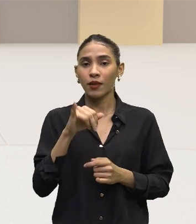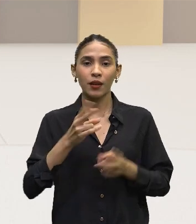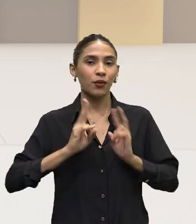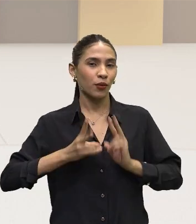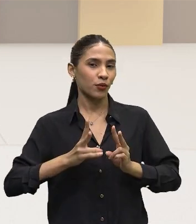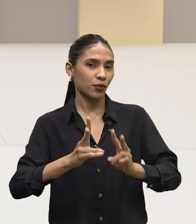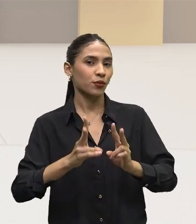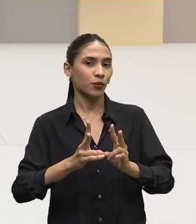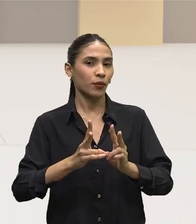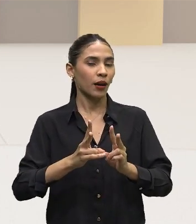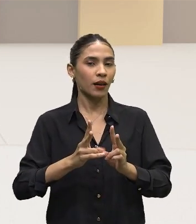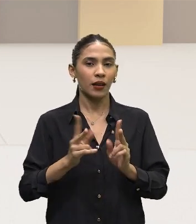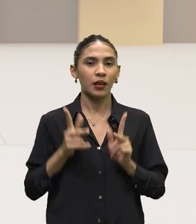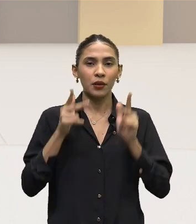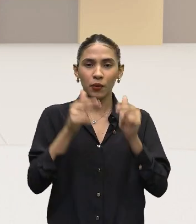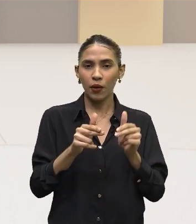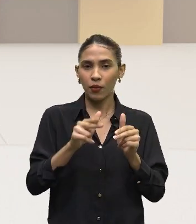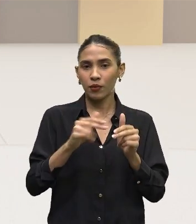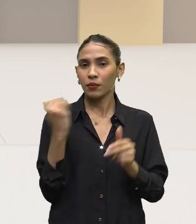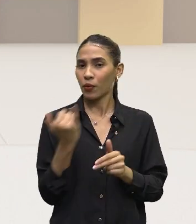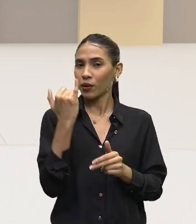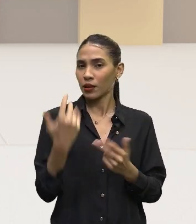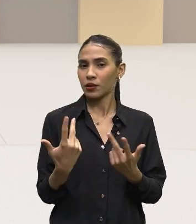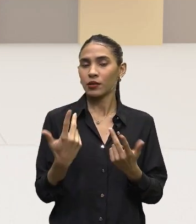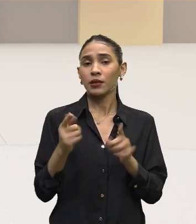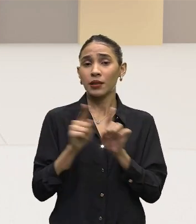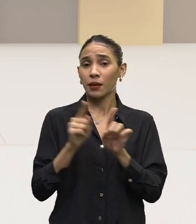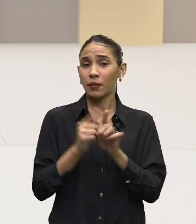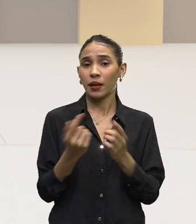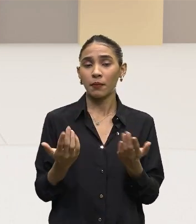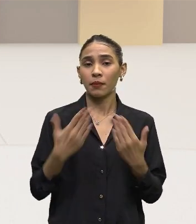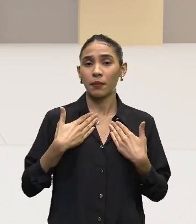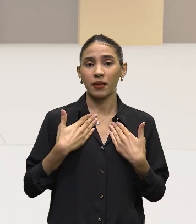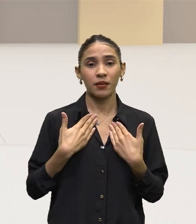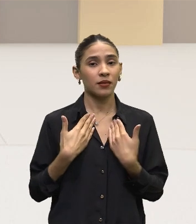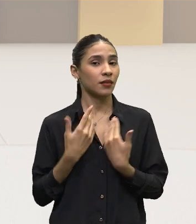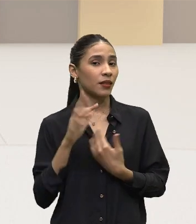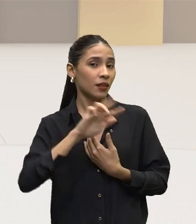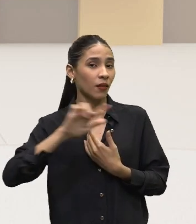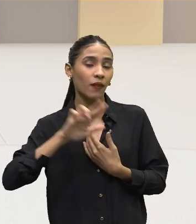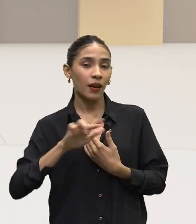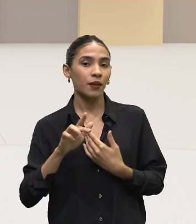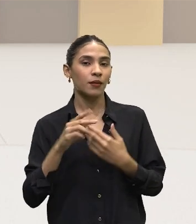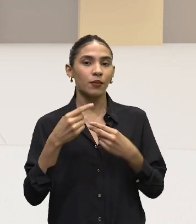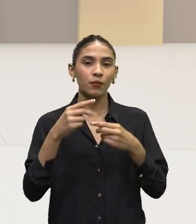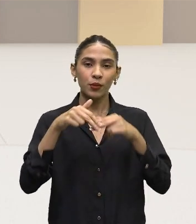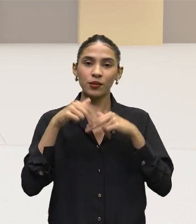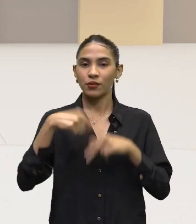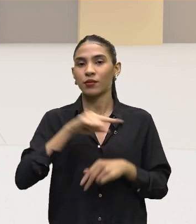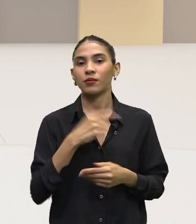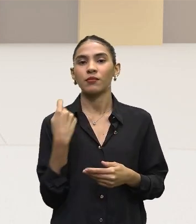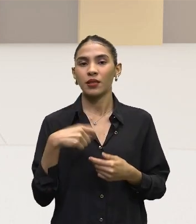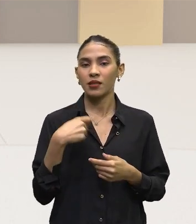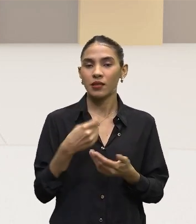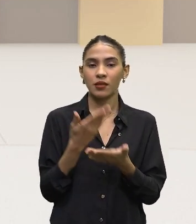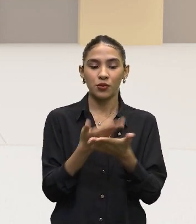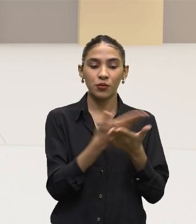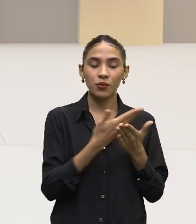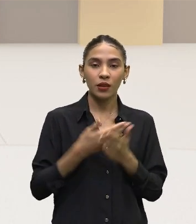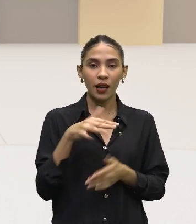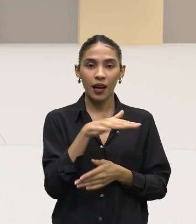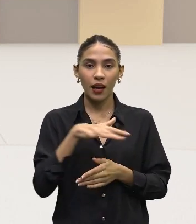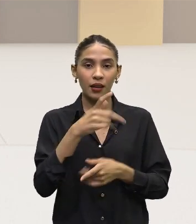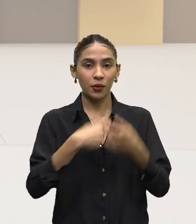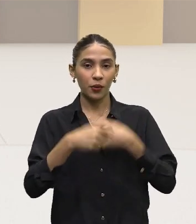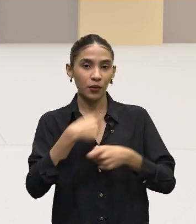continuar sendo para sempre, isso vai ser importante para mim também. Não necessariamente, por isso que a gente precisa estudar os termos financeiros,